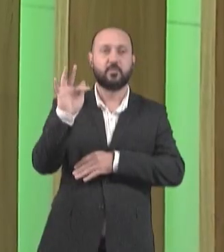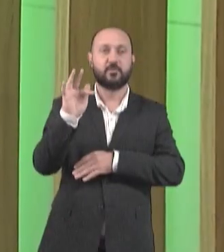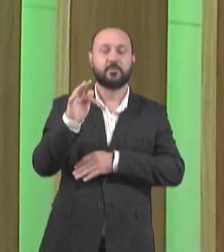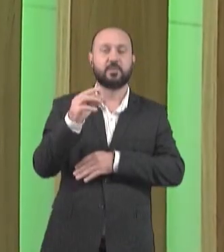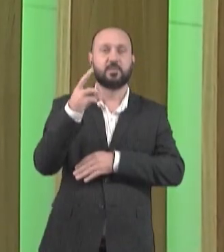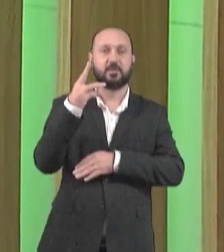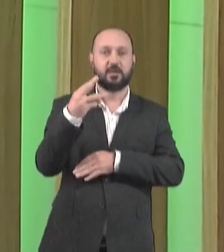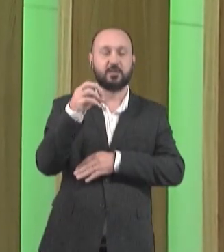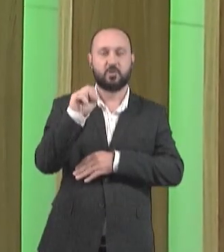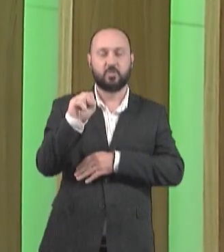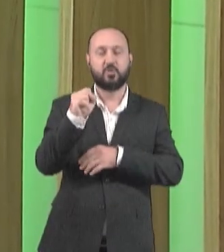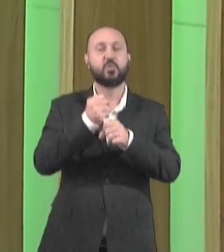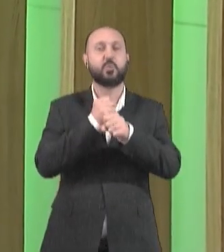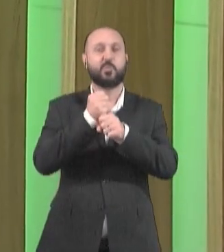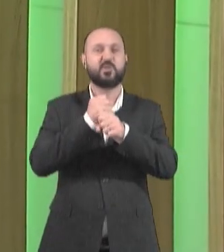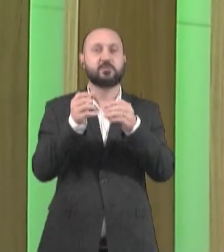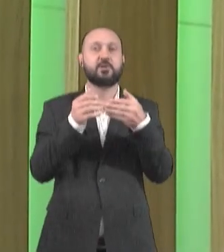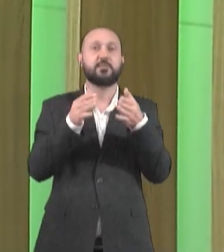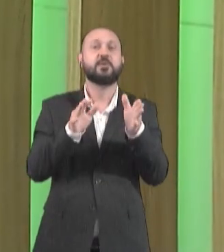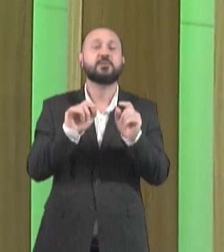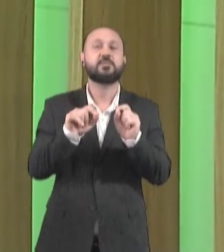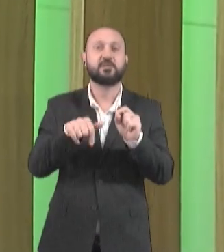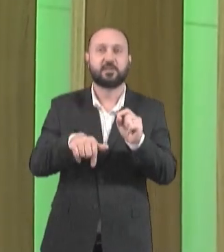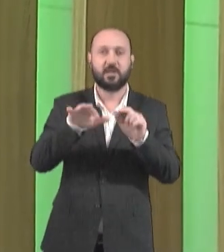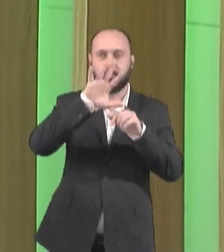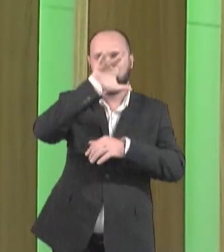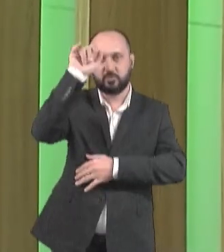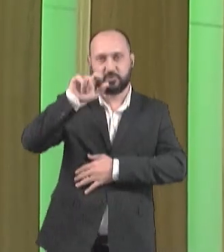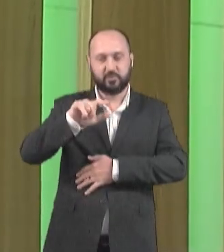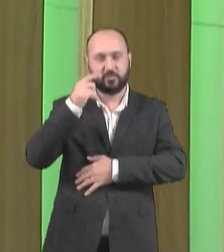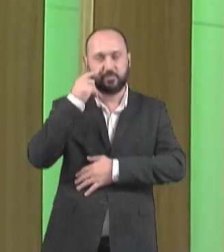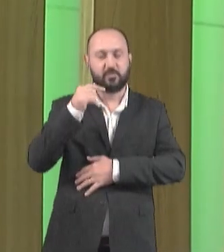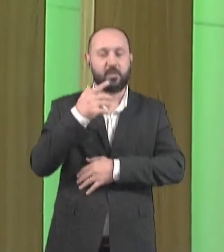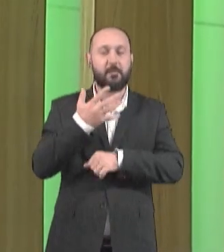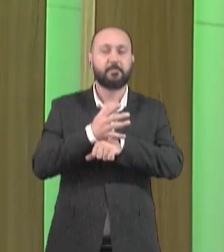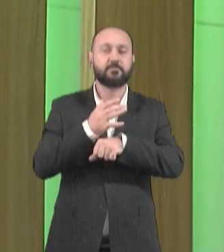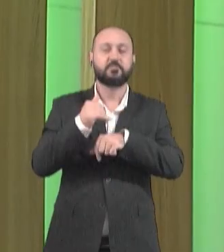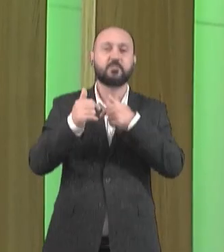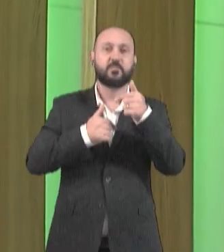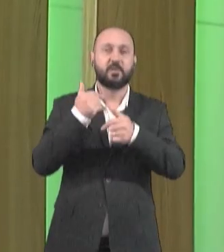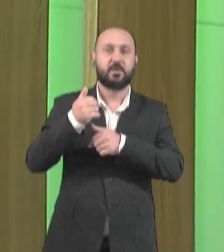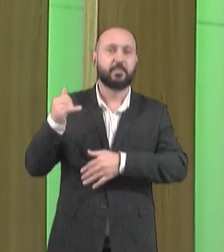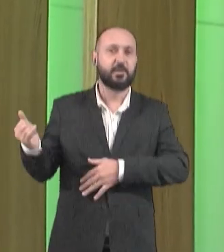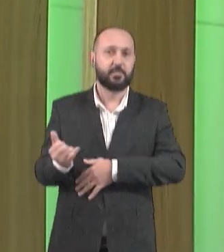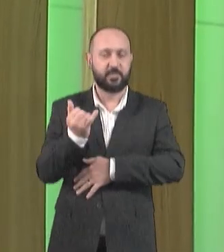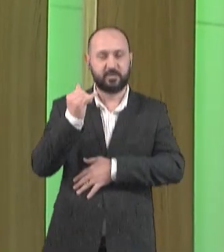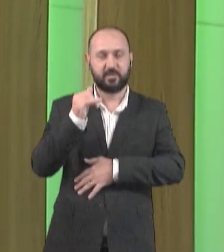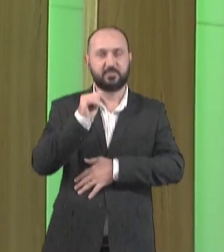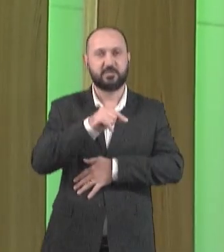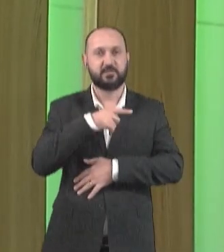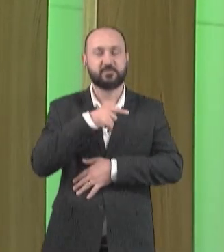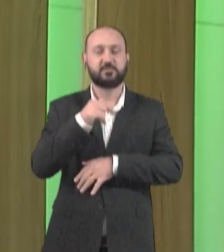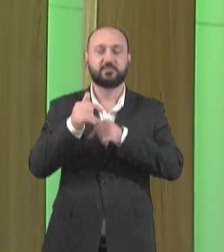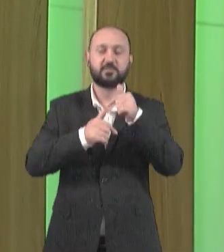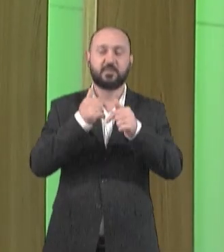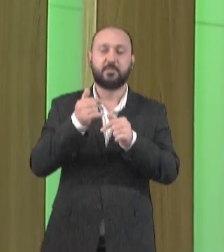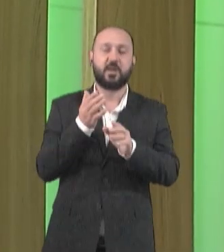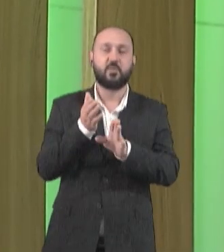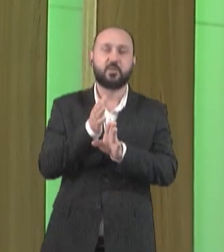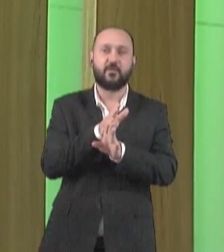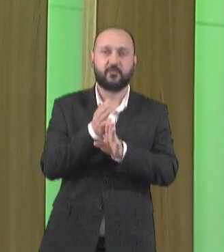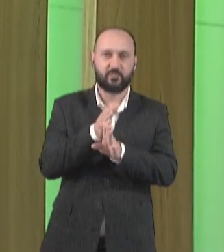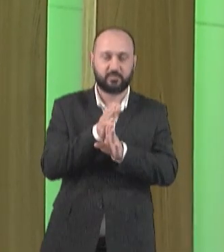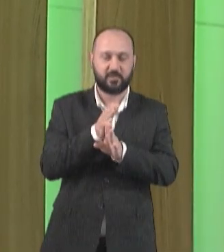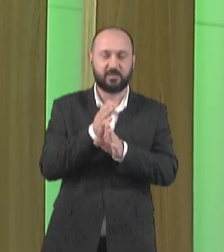seus 38 anos de funcionamento aqui em Mato Grosso do Sul, exercendo esse trabalho bastante importante de operações de